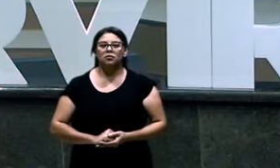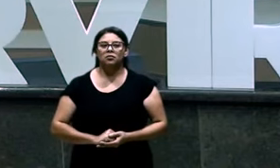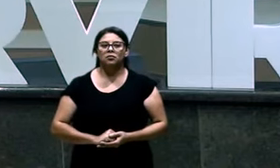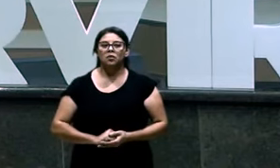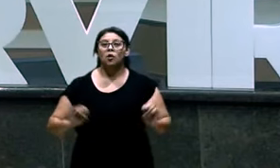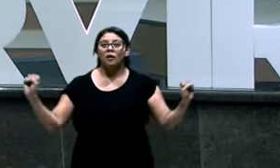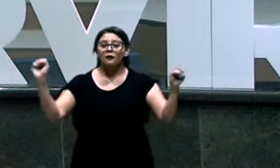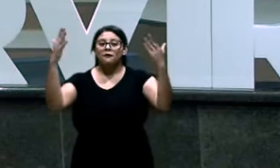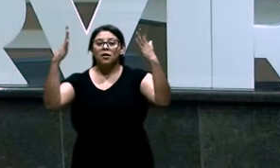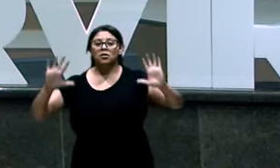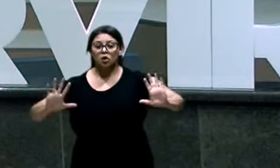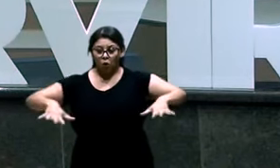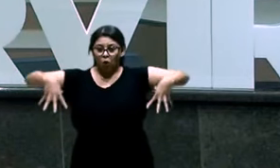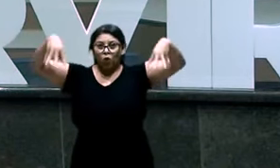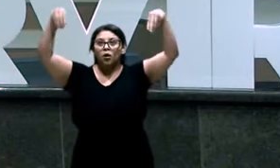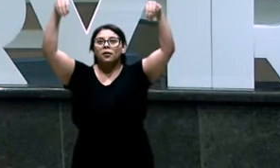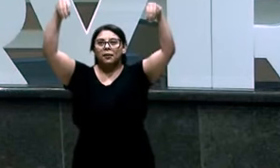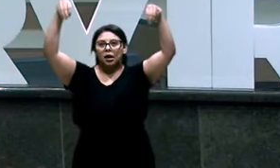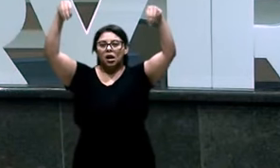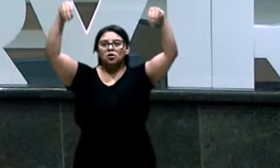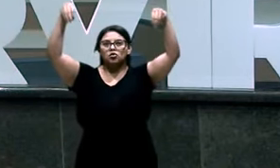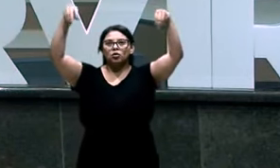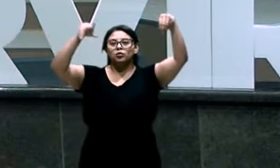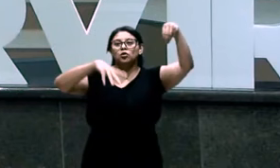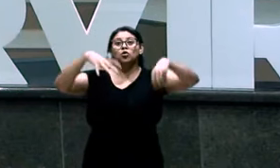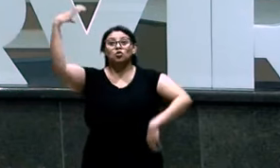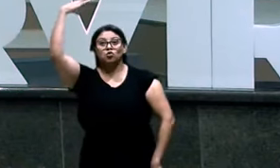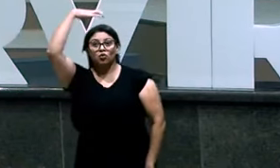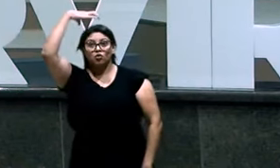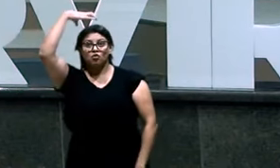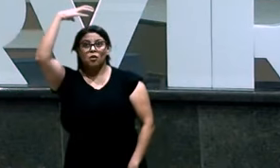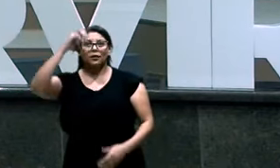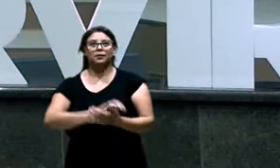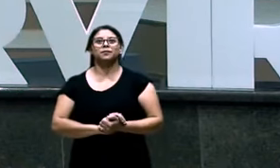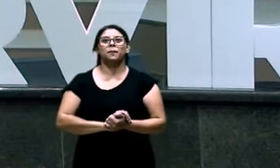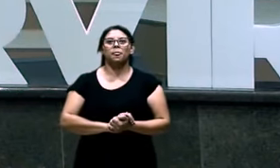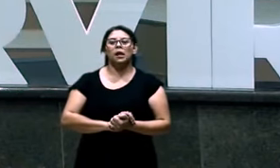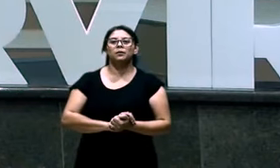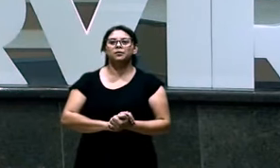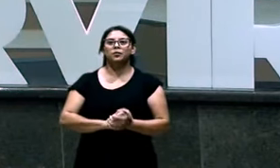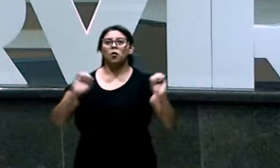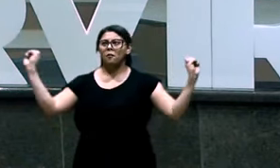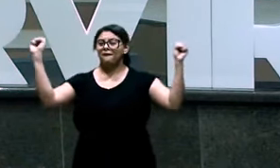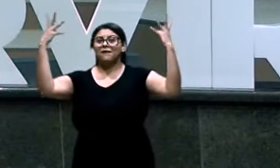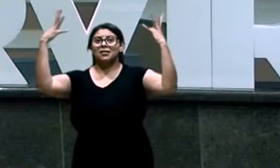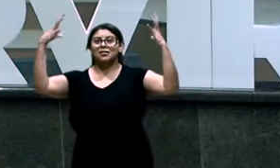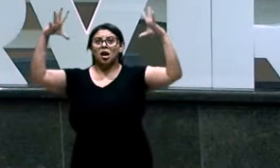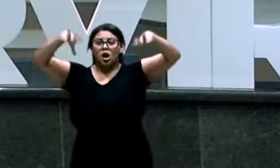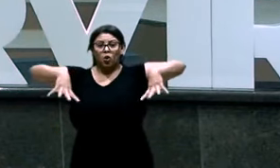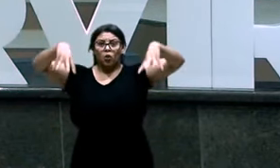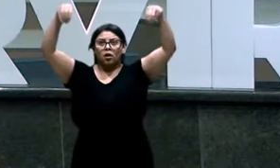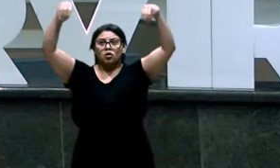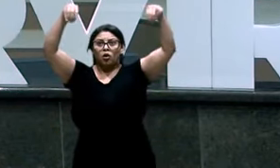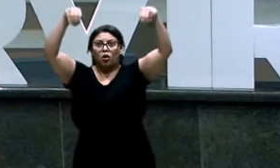João no deserto treme as estruturas do palácio. Mas